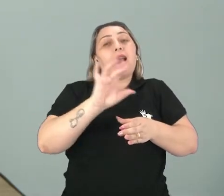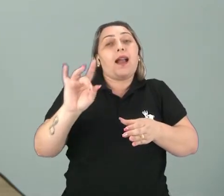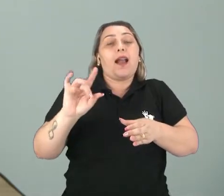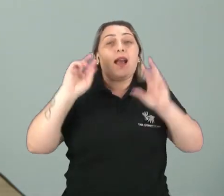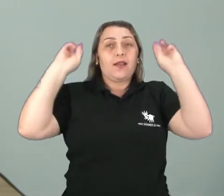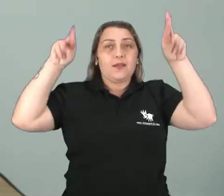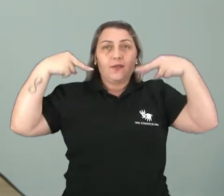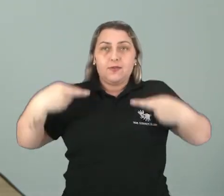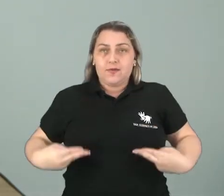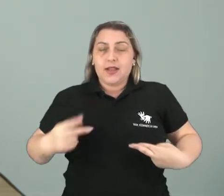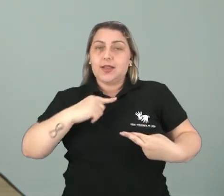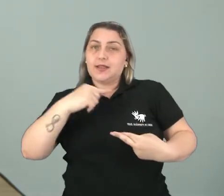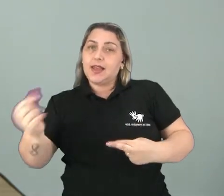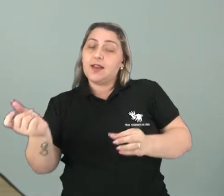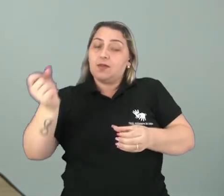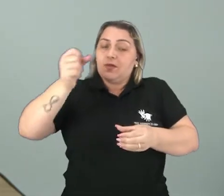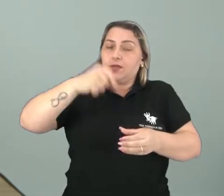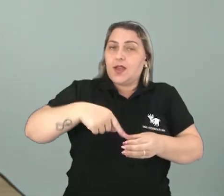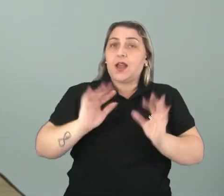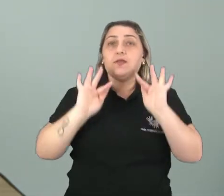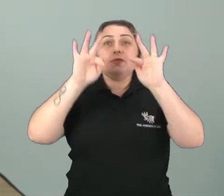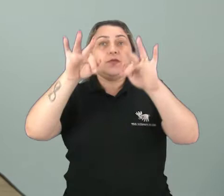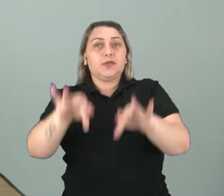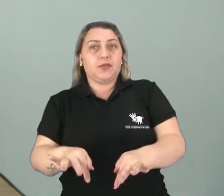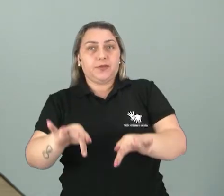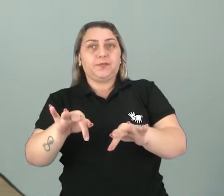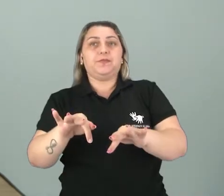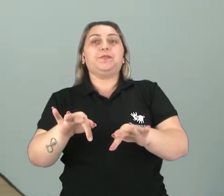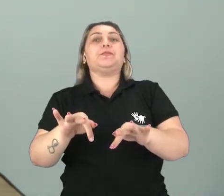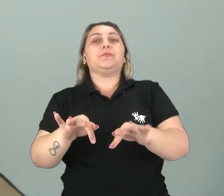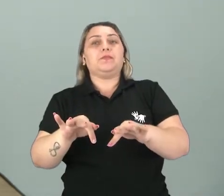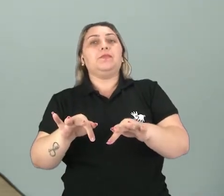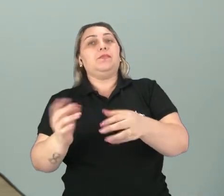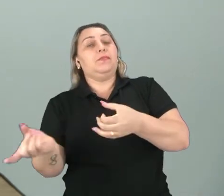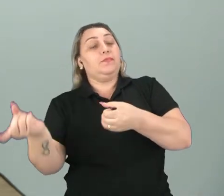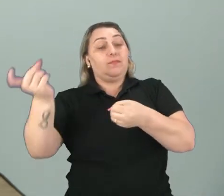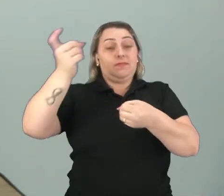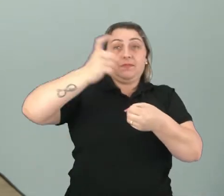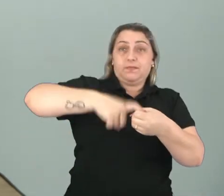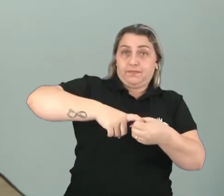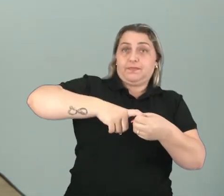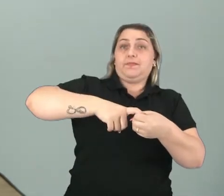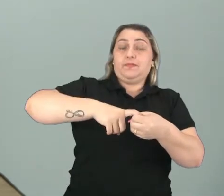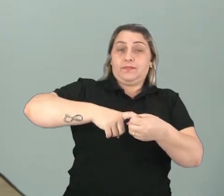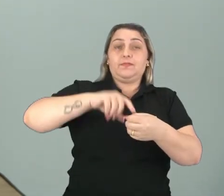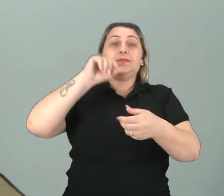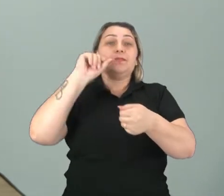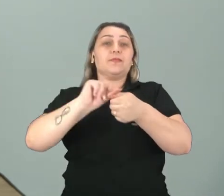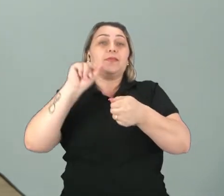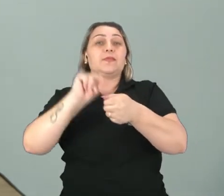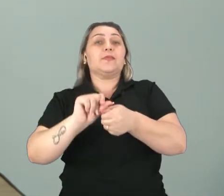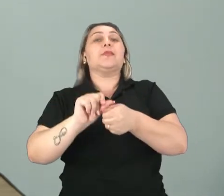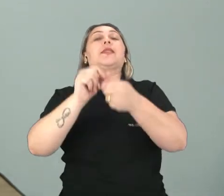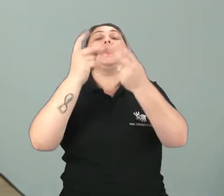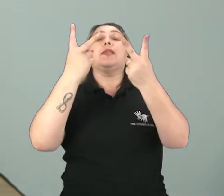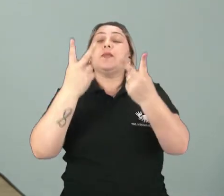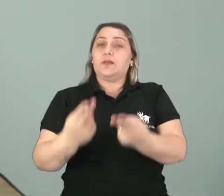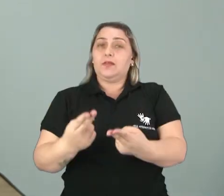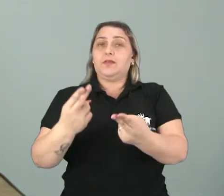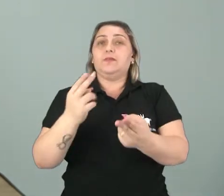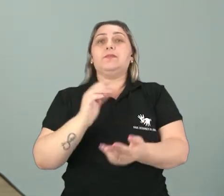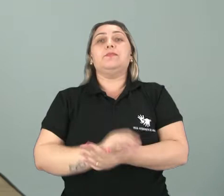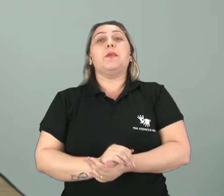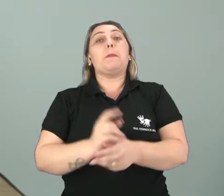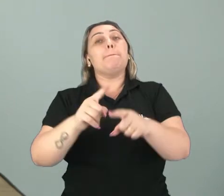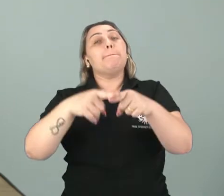ele acrescentava uma pedra. Ao final do dia, quando elas voltavam, ele fazia a mesma